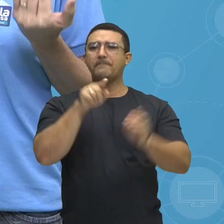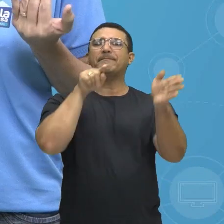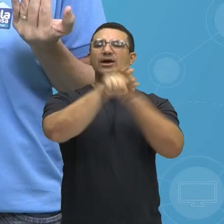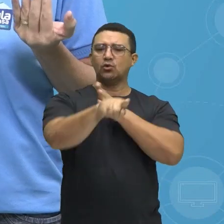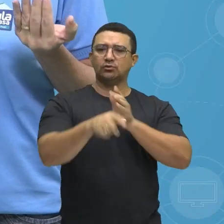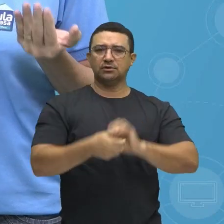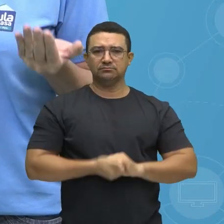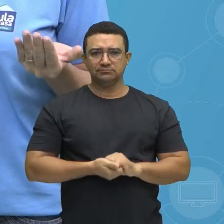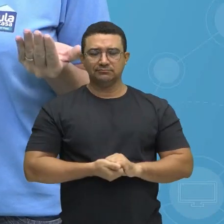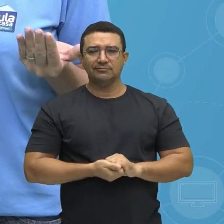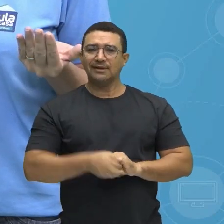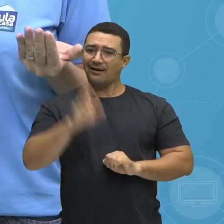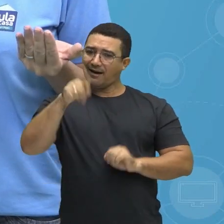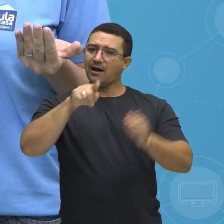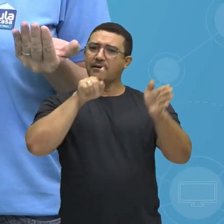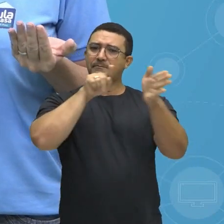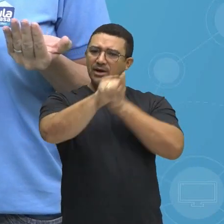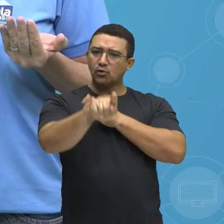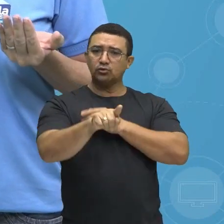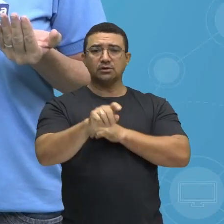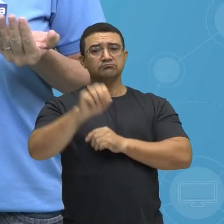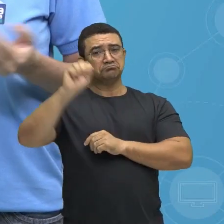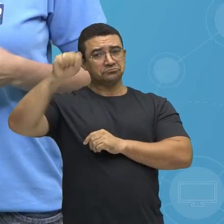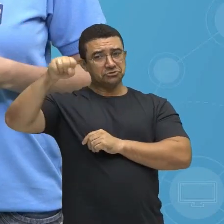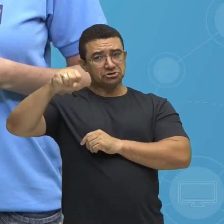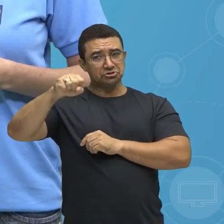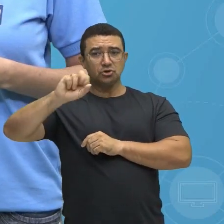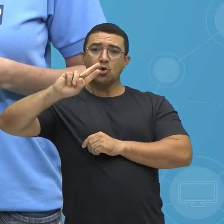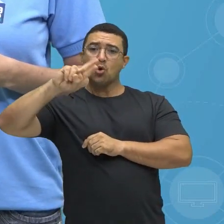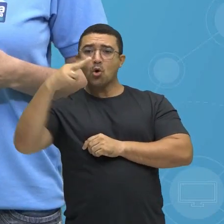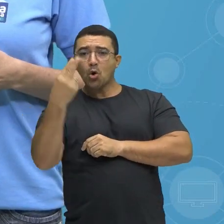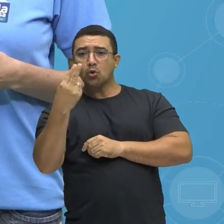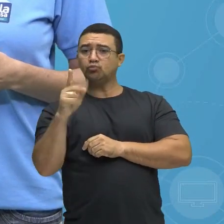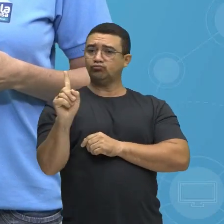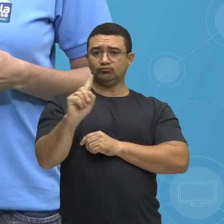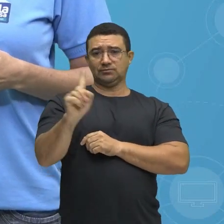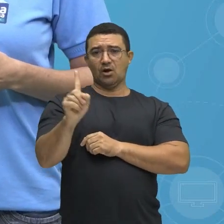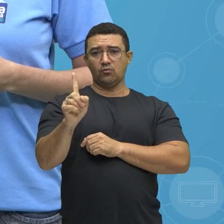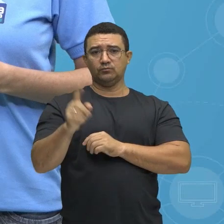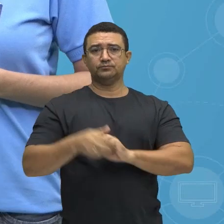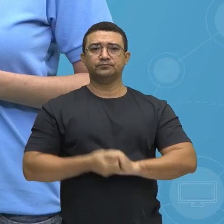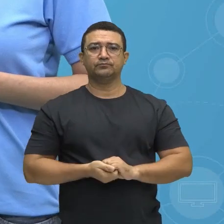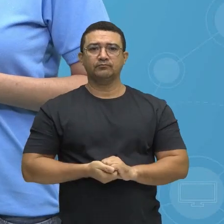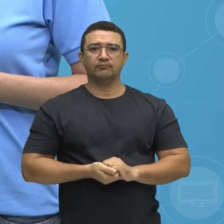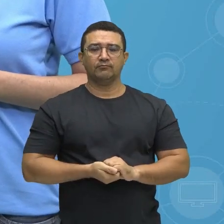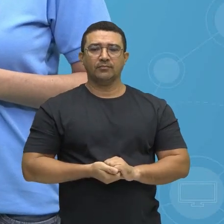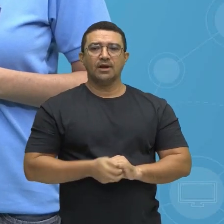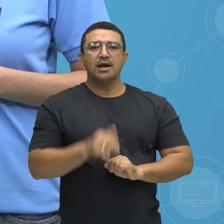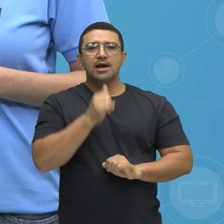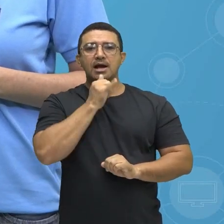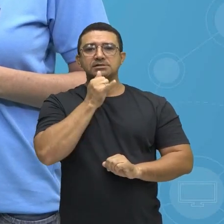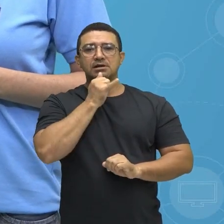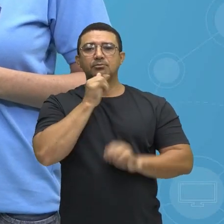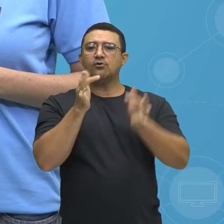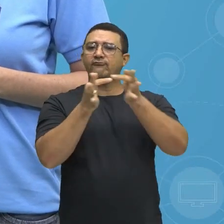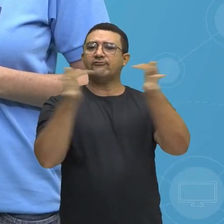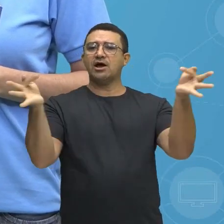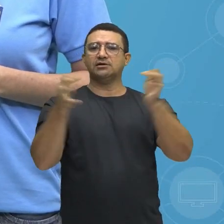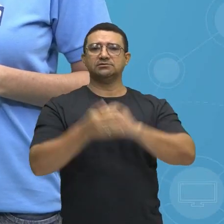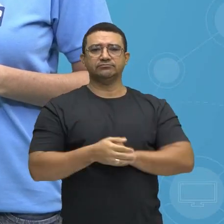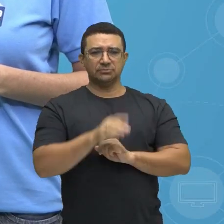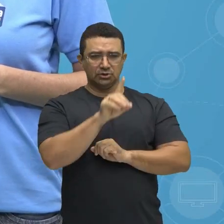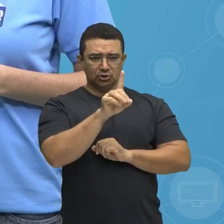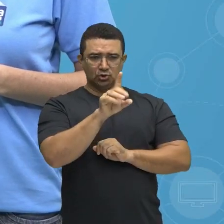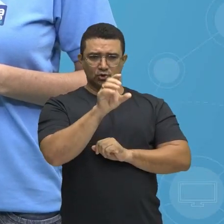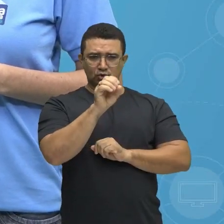perguntas com respostas sim, yes ou não, no. Como, por exemplo, nós temos aqui a primeira question. Do you